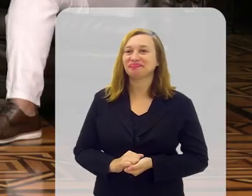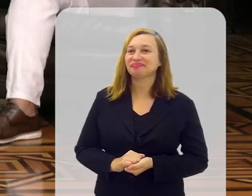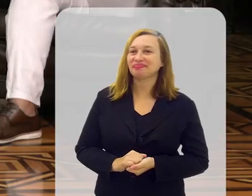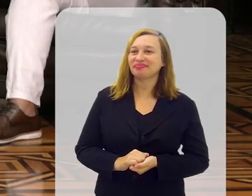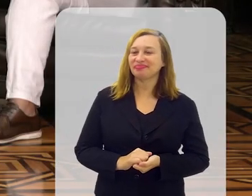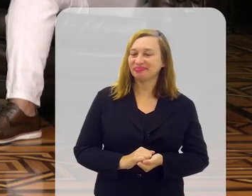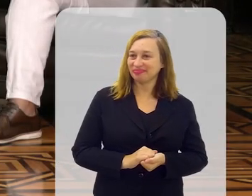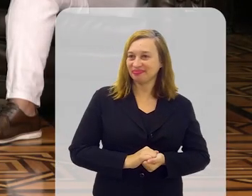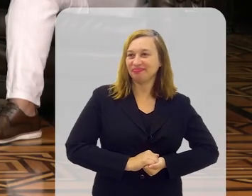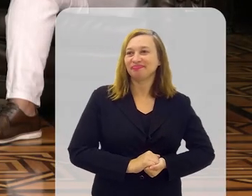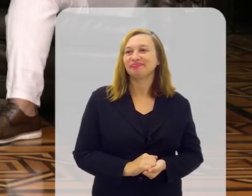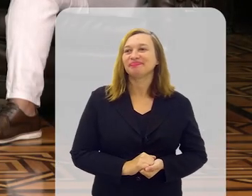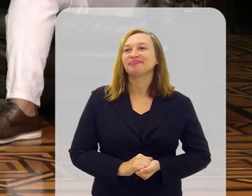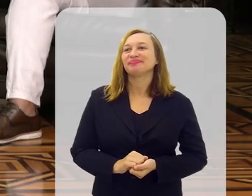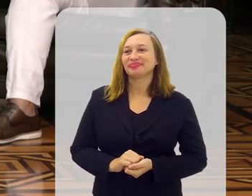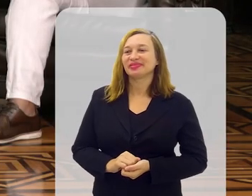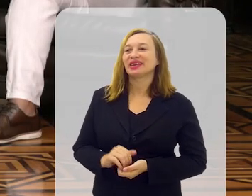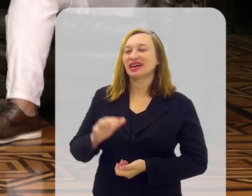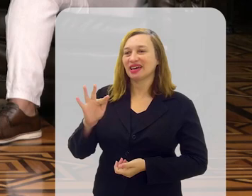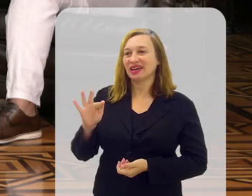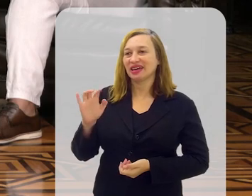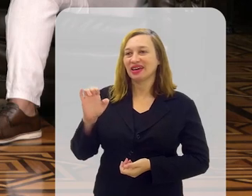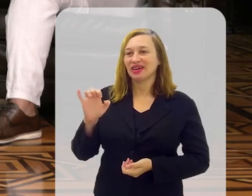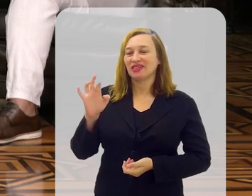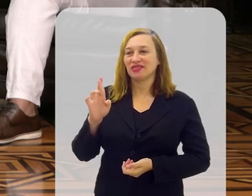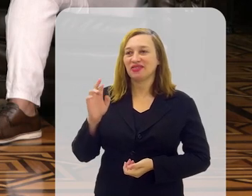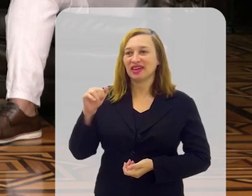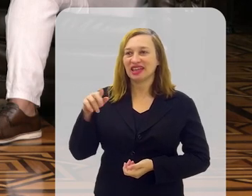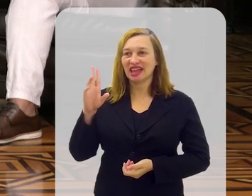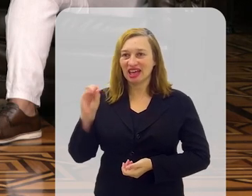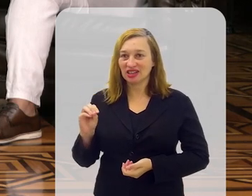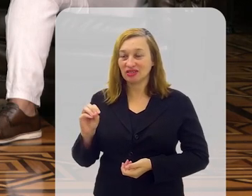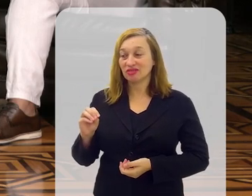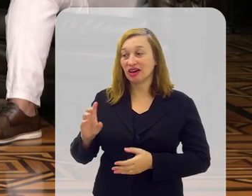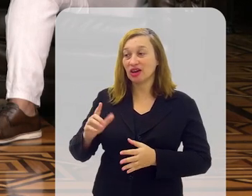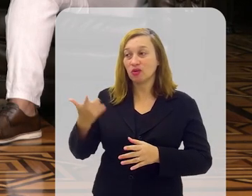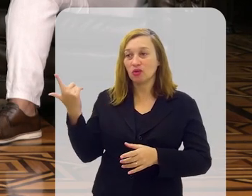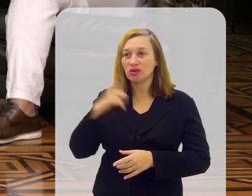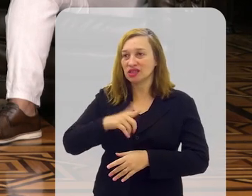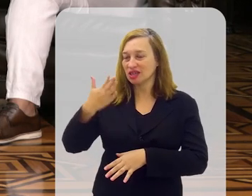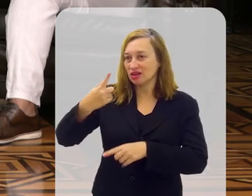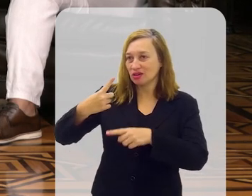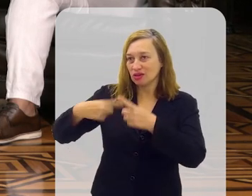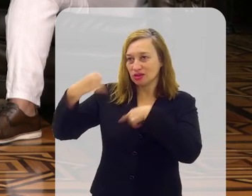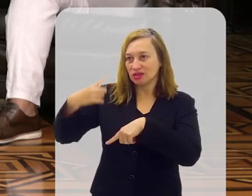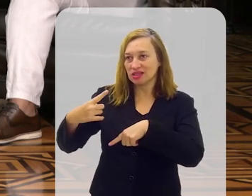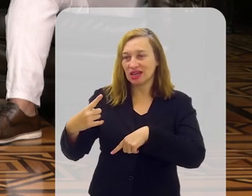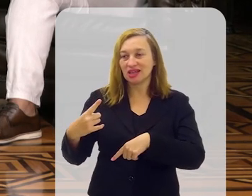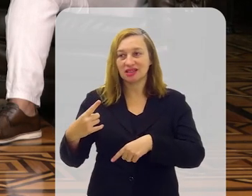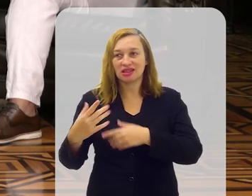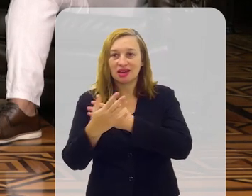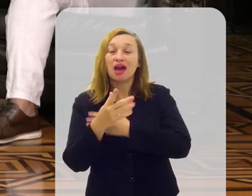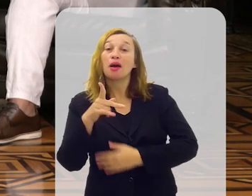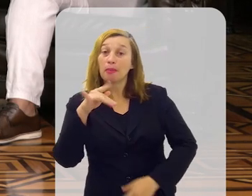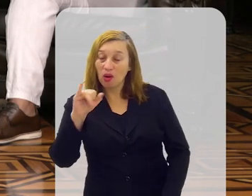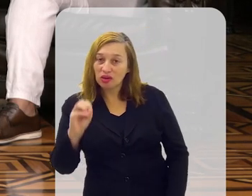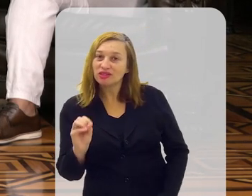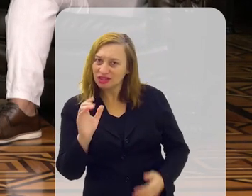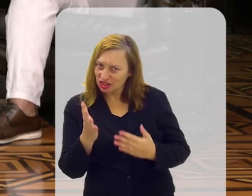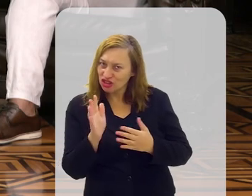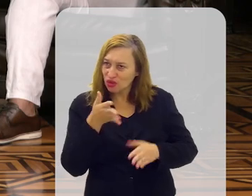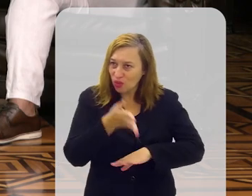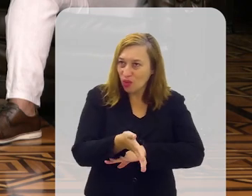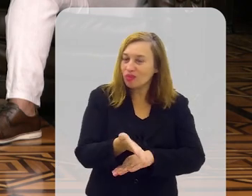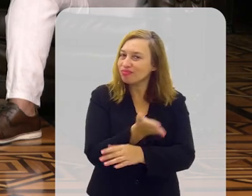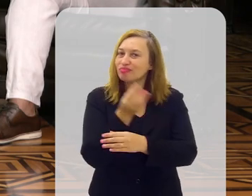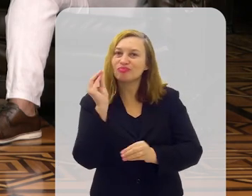para ele. Fernando vai chegar ainda ao sucesso. Paulinho, você chegou, filho? Beijo no coração, está aqui nossa